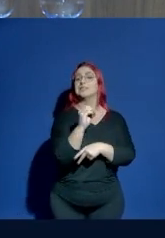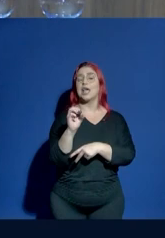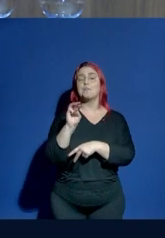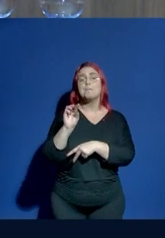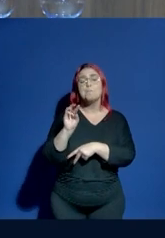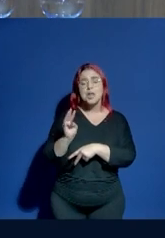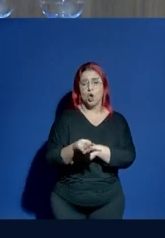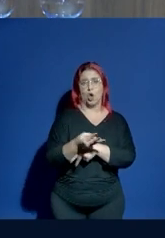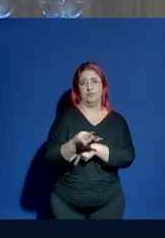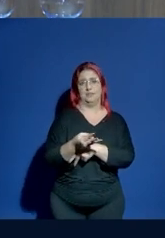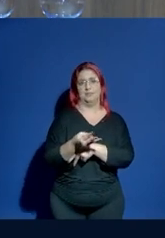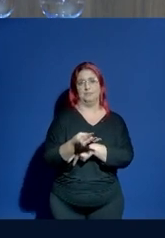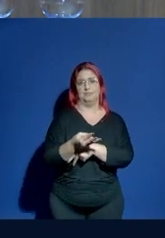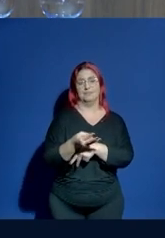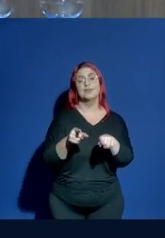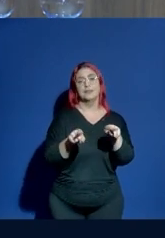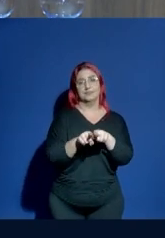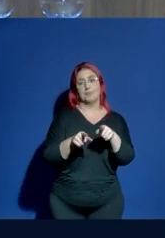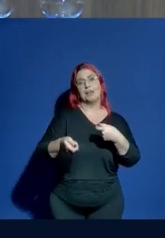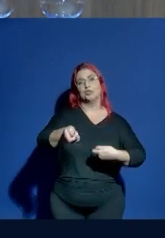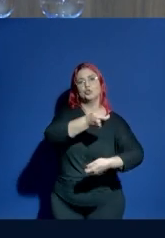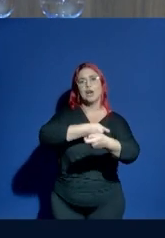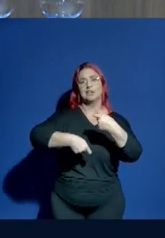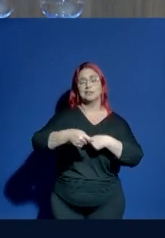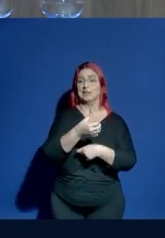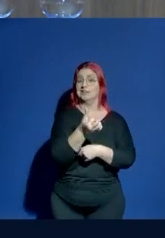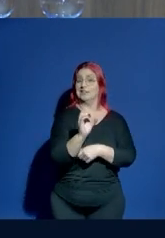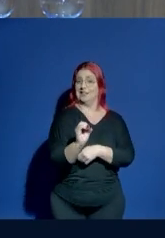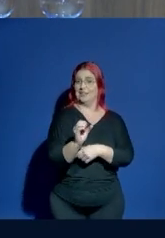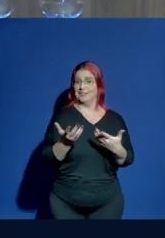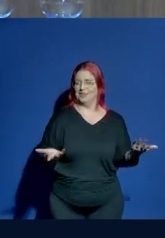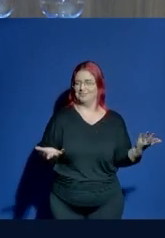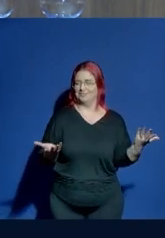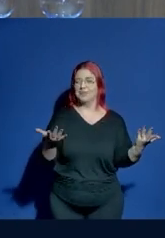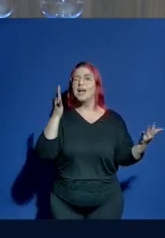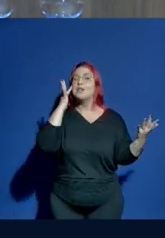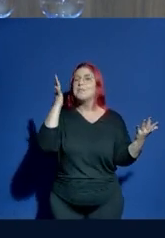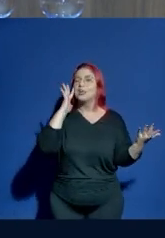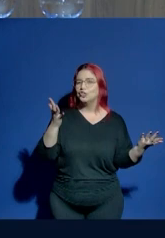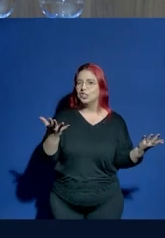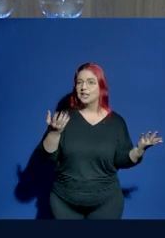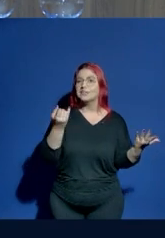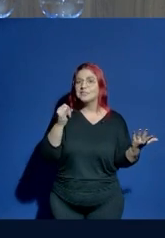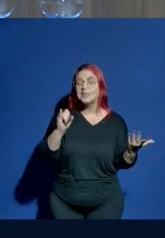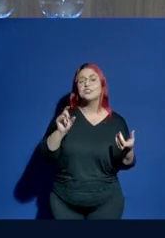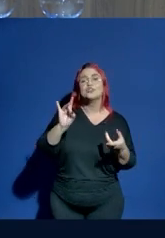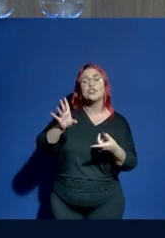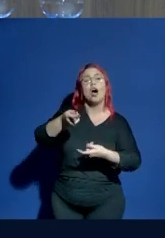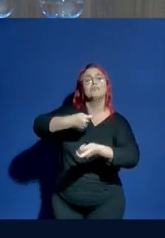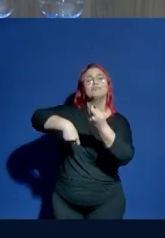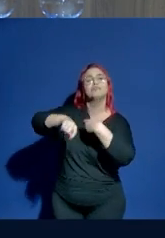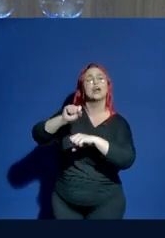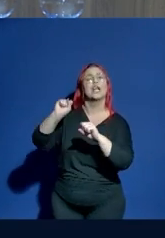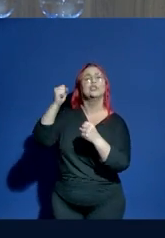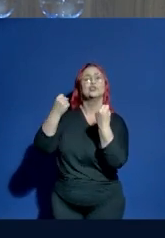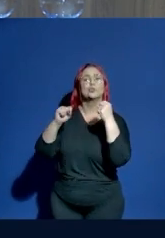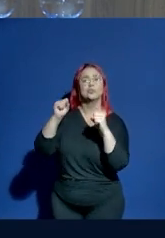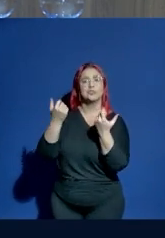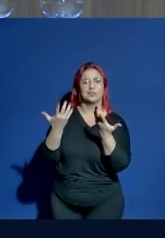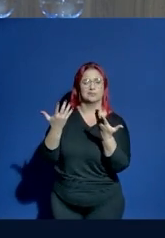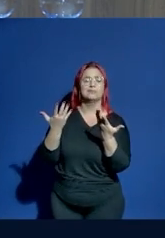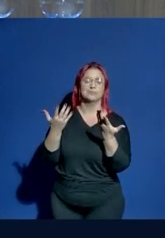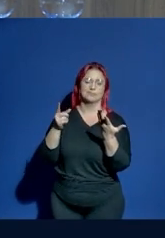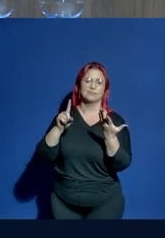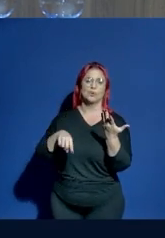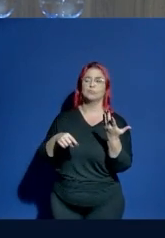toneladas, industrializar 60. Imagine se nós fôssemos industrializar esses 100 milhões de toneladas, seriam